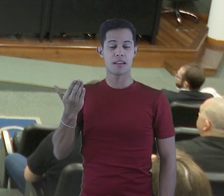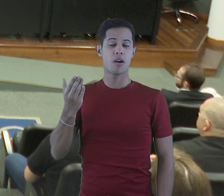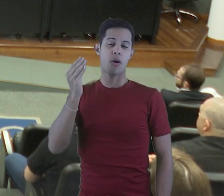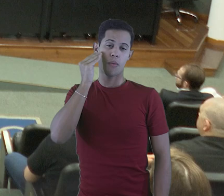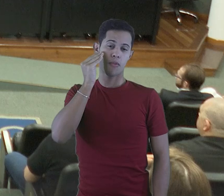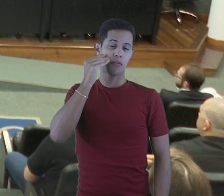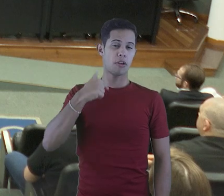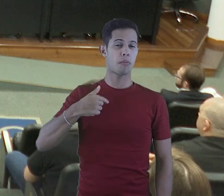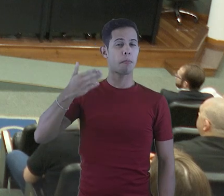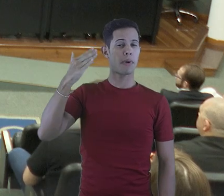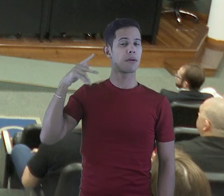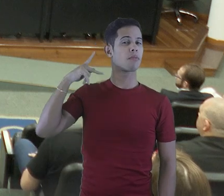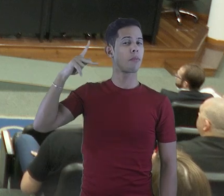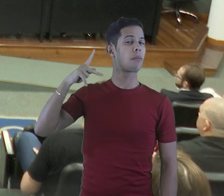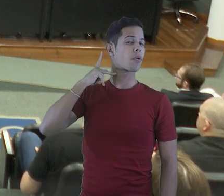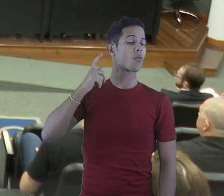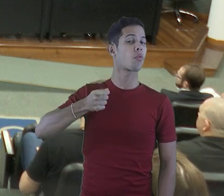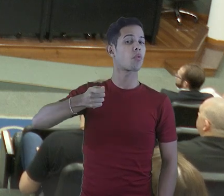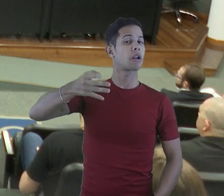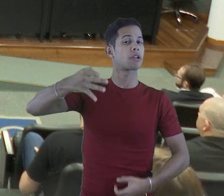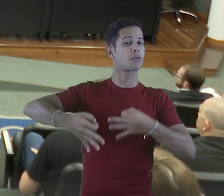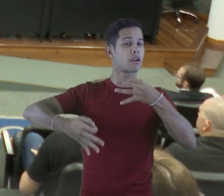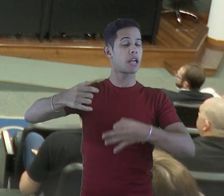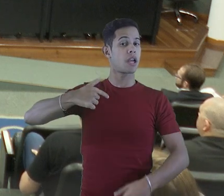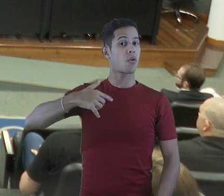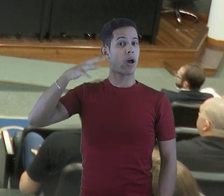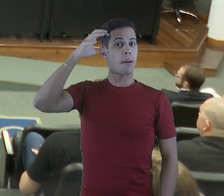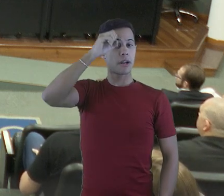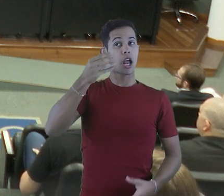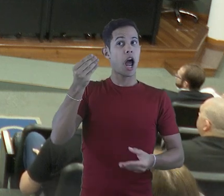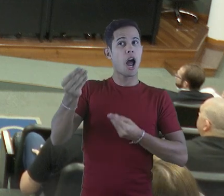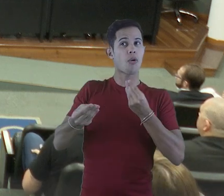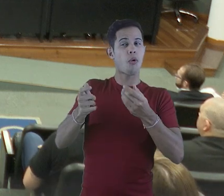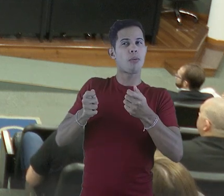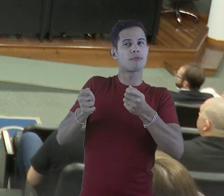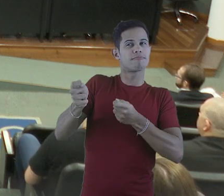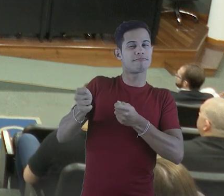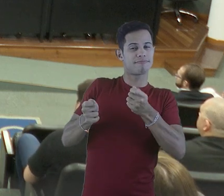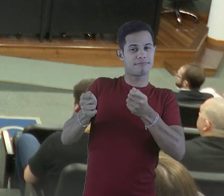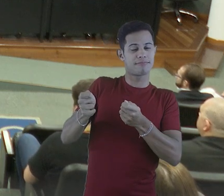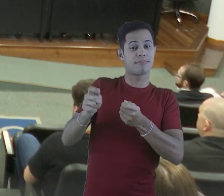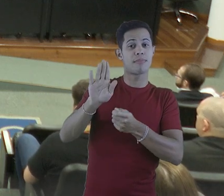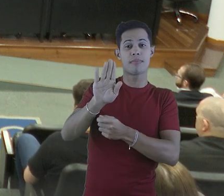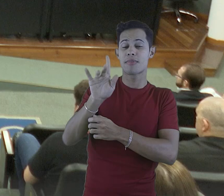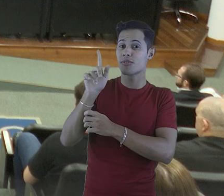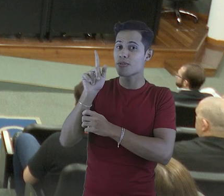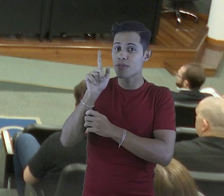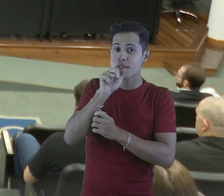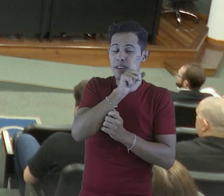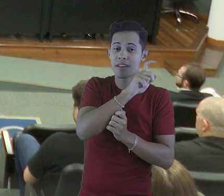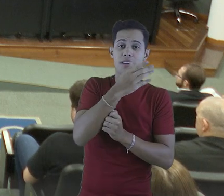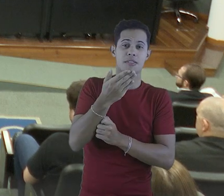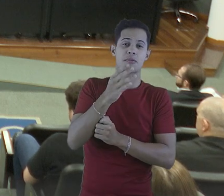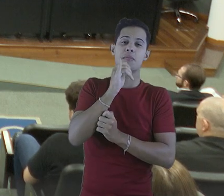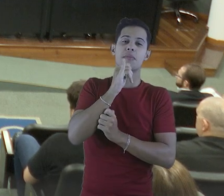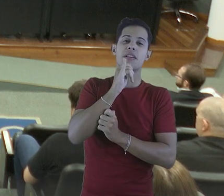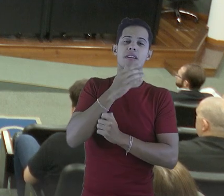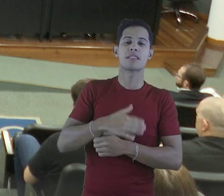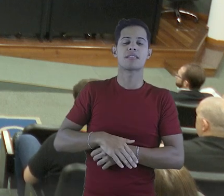esse é um problema lá quando eu fui procurador eu aprendi a abominar isso é muito difícil